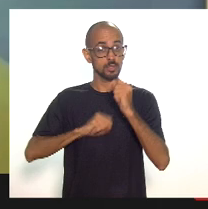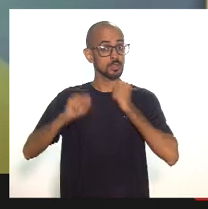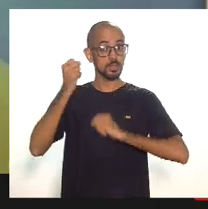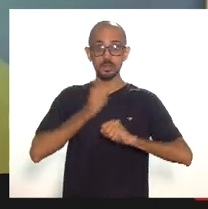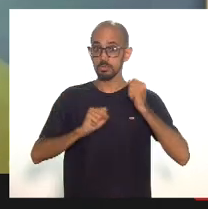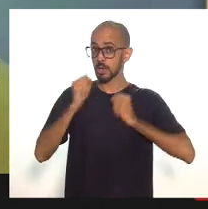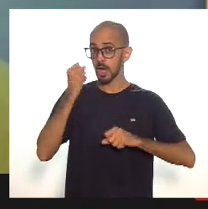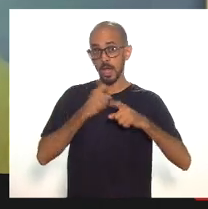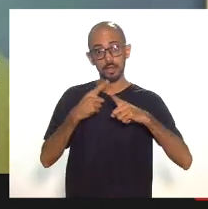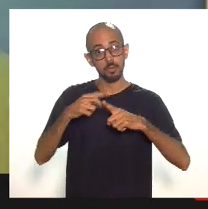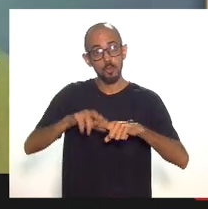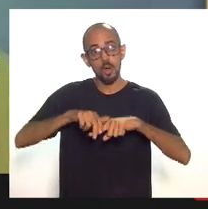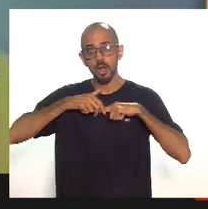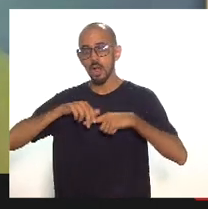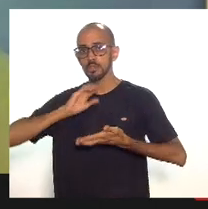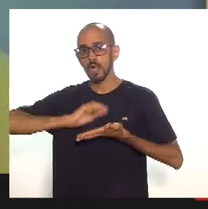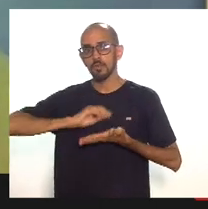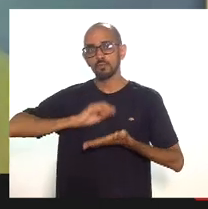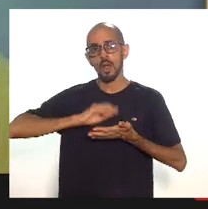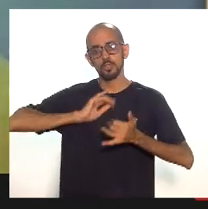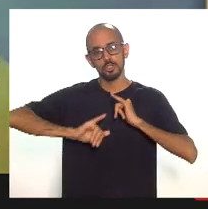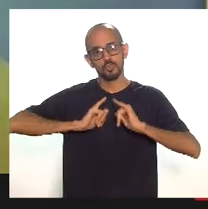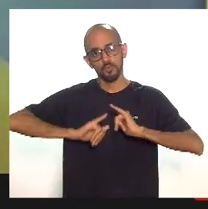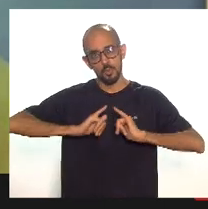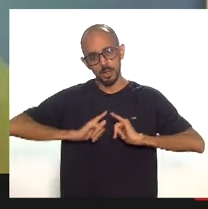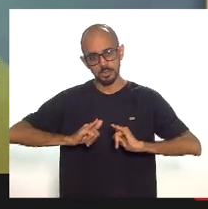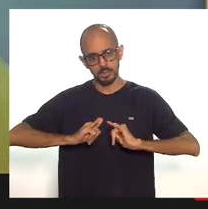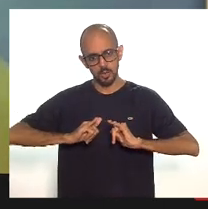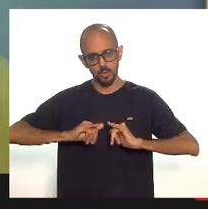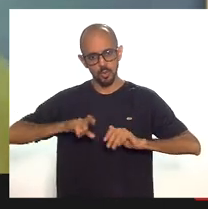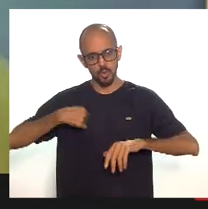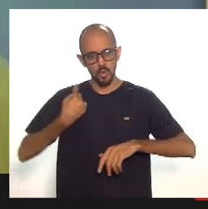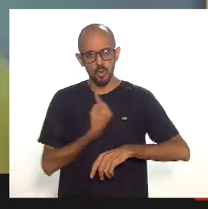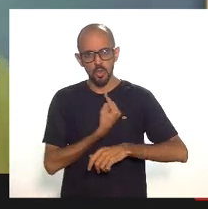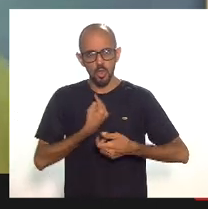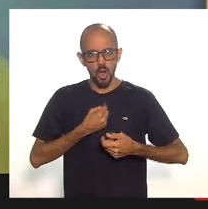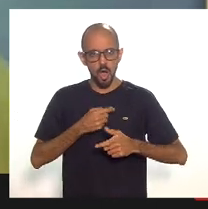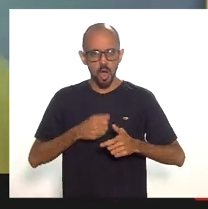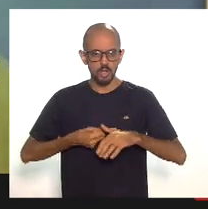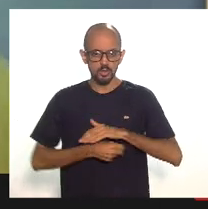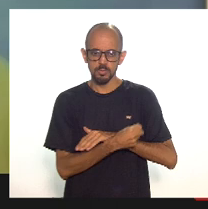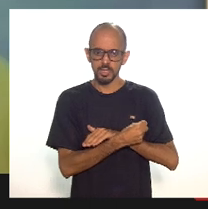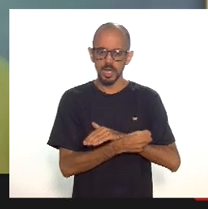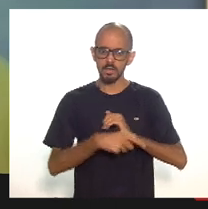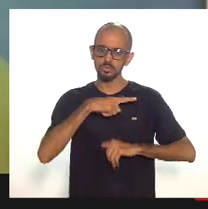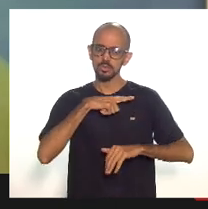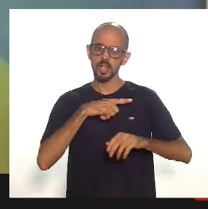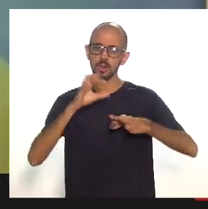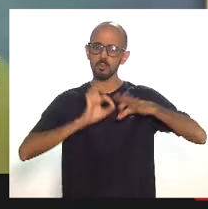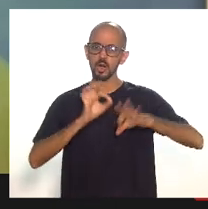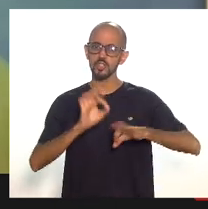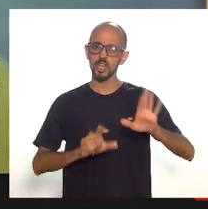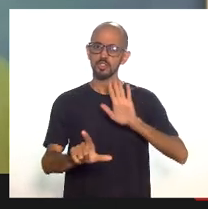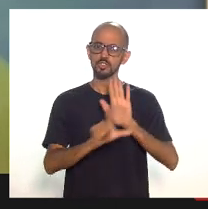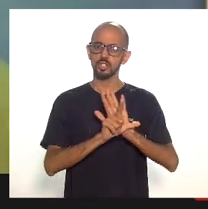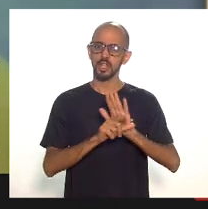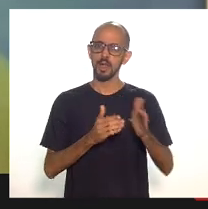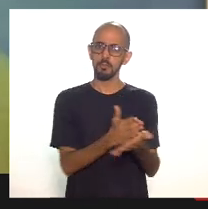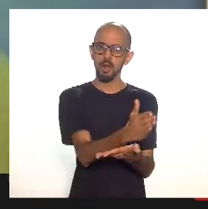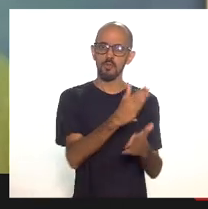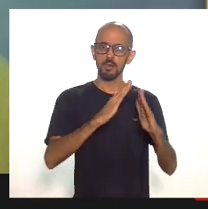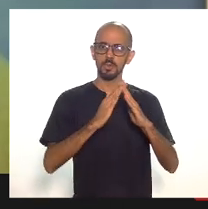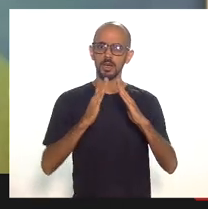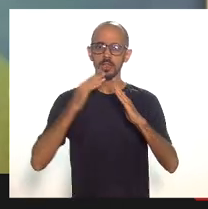do exposto e pela falta de informações. Nosso mandato elaborou um projeto de lei que foi aprovado pela Câmara